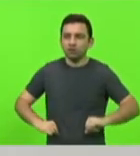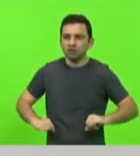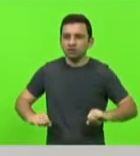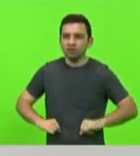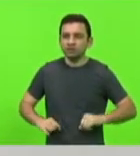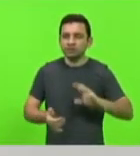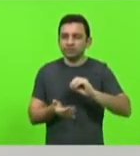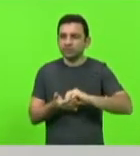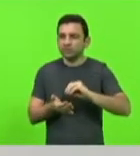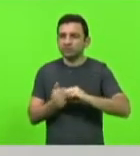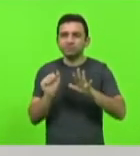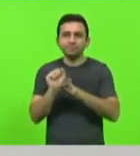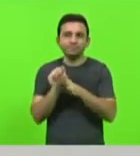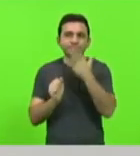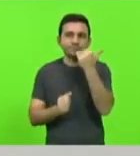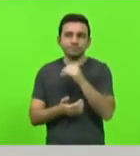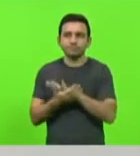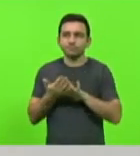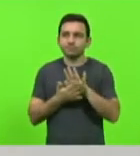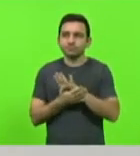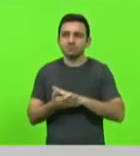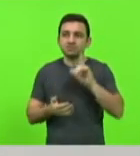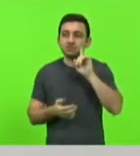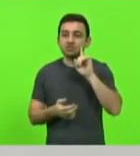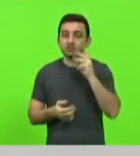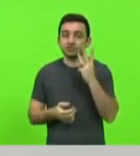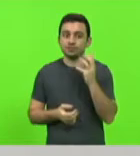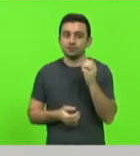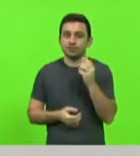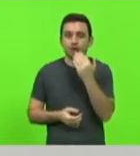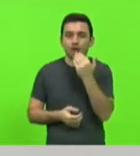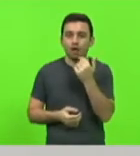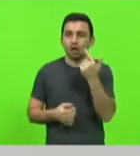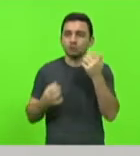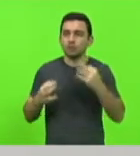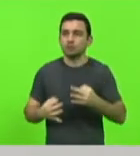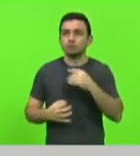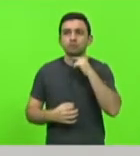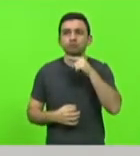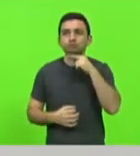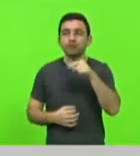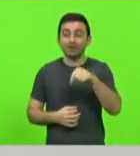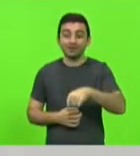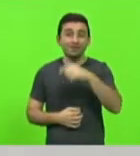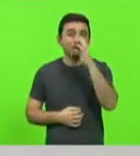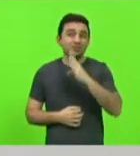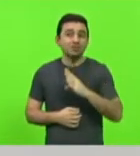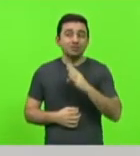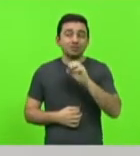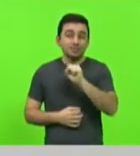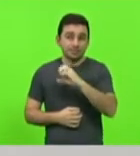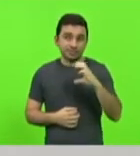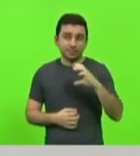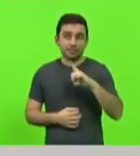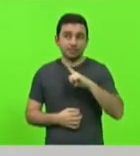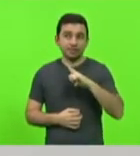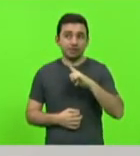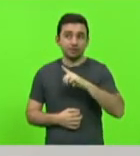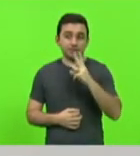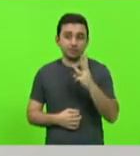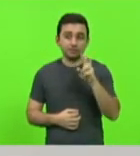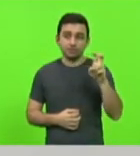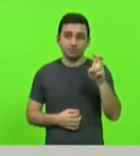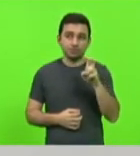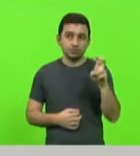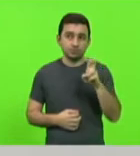não tem garantia de alimentos 30 dias do mês. Santa Catarina são 355 mil